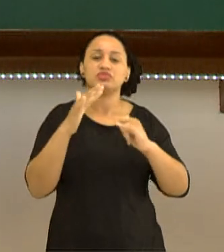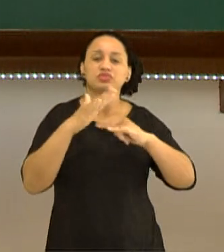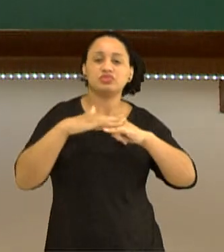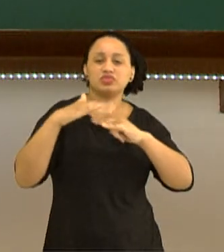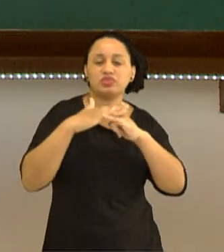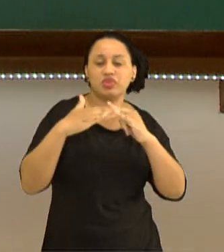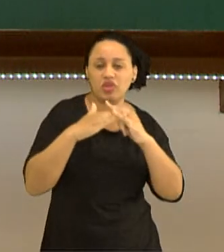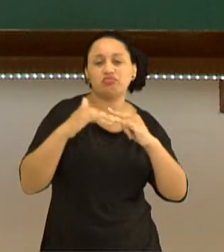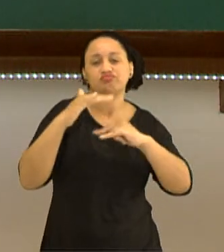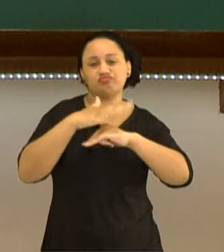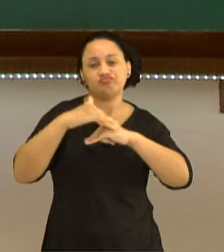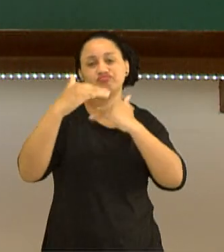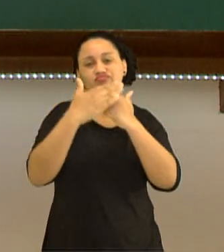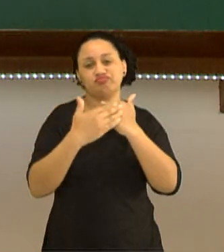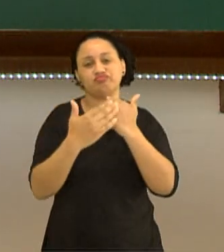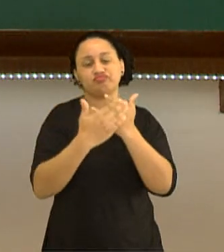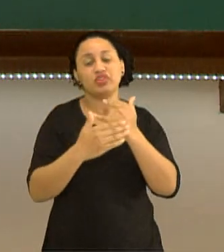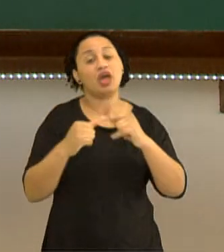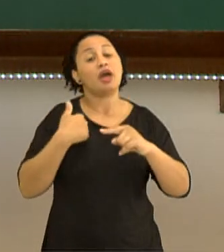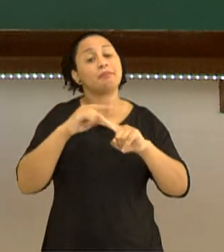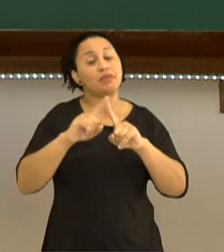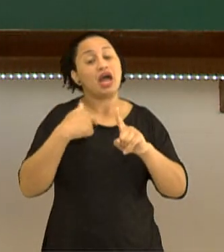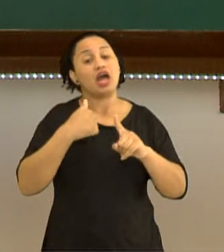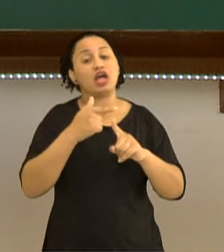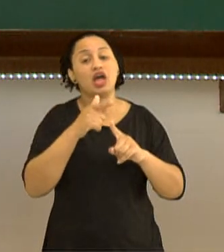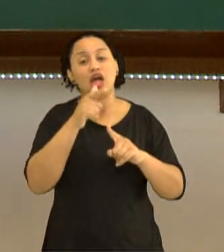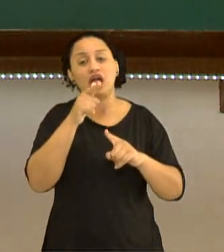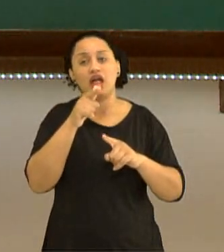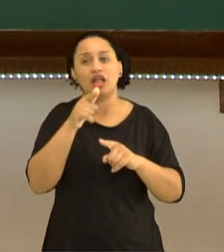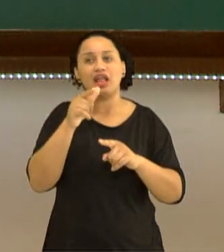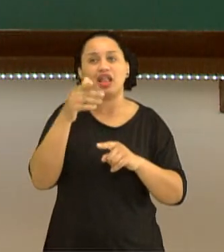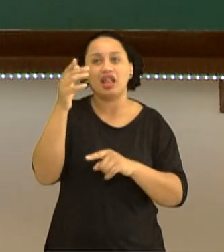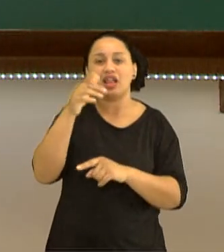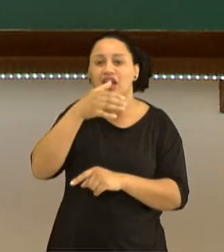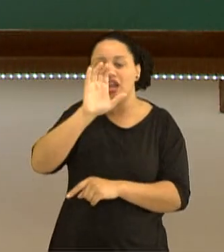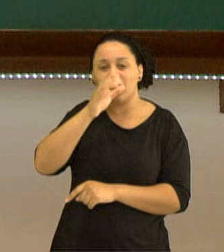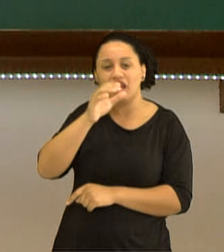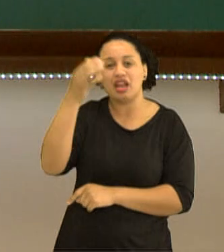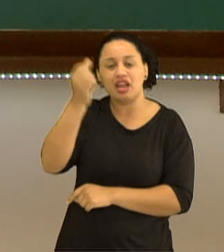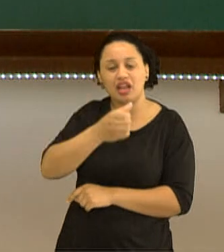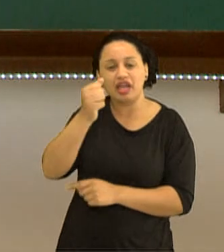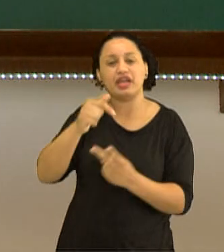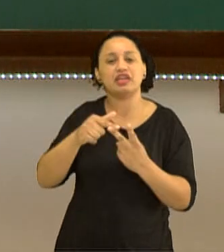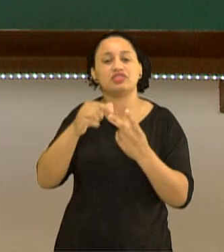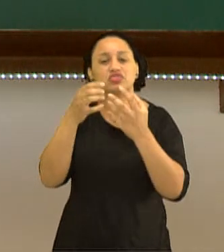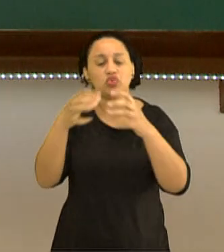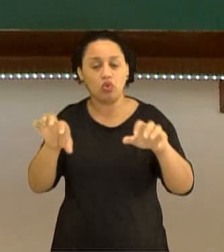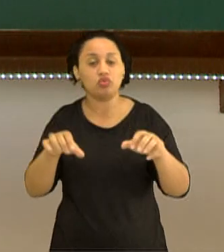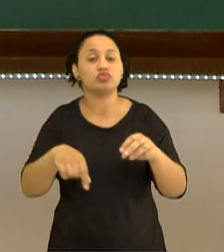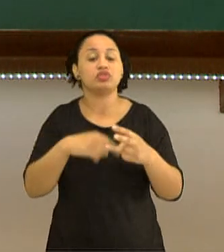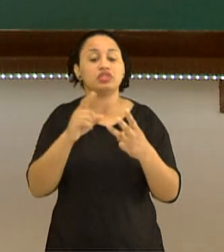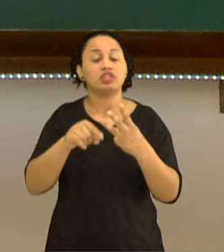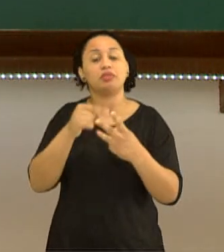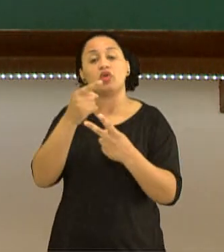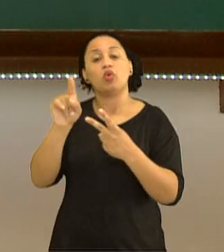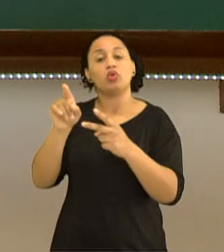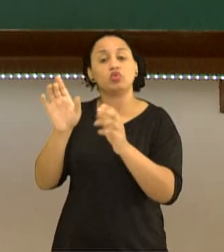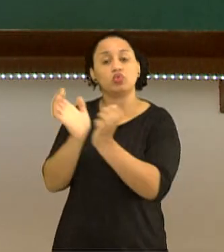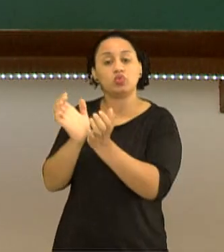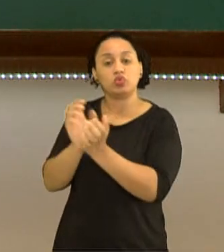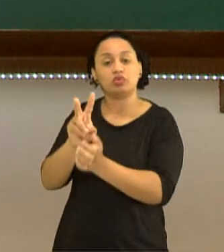vegetal, mas bebem leite, comem derivados de leite e ovo, e os veganos, que não comem nada que tenha